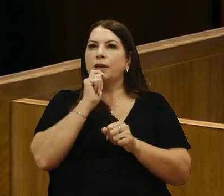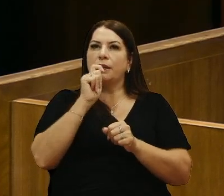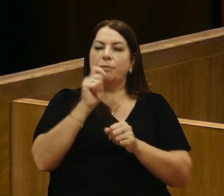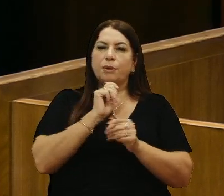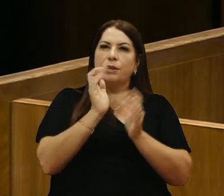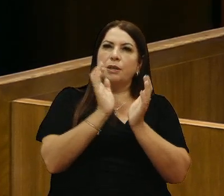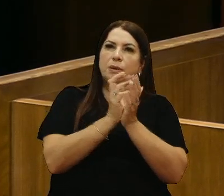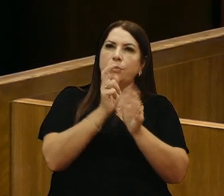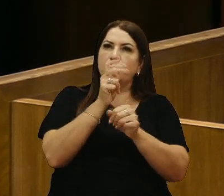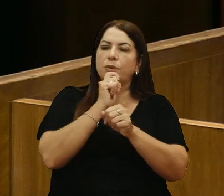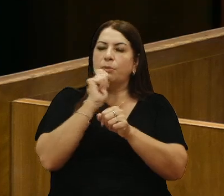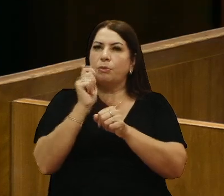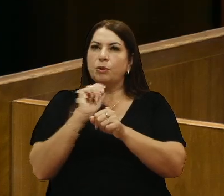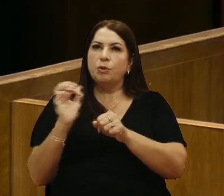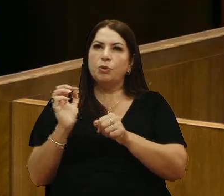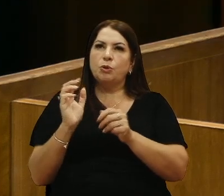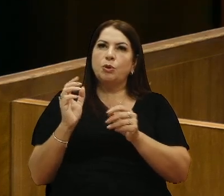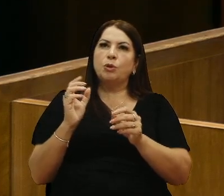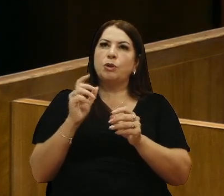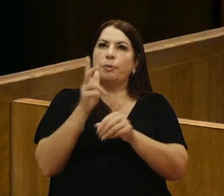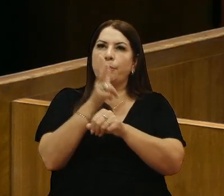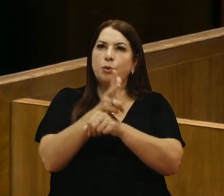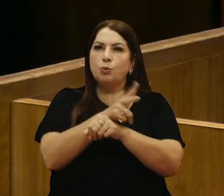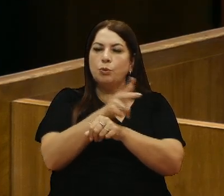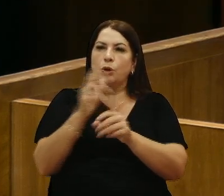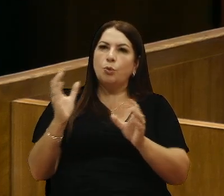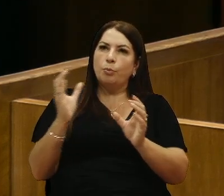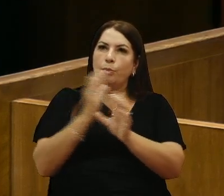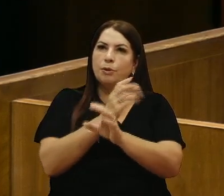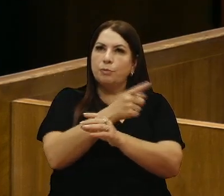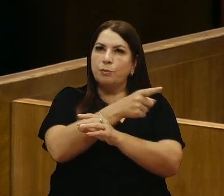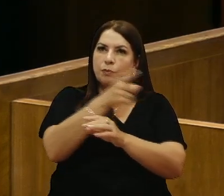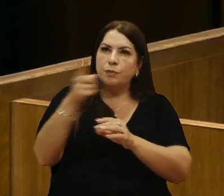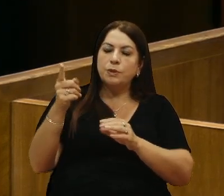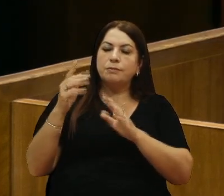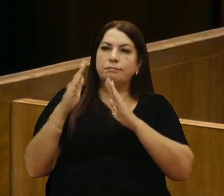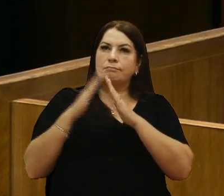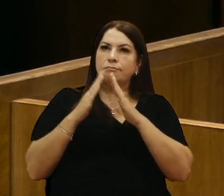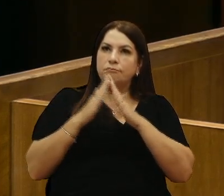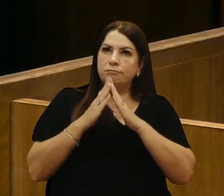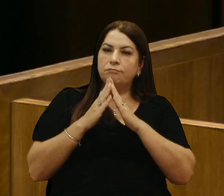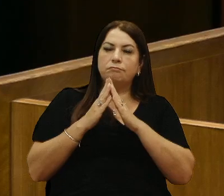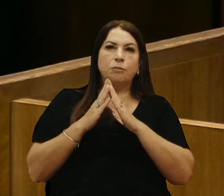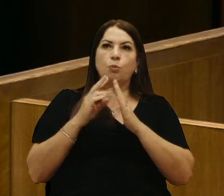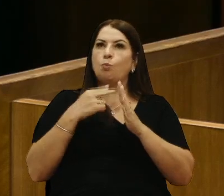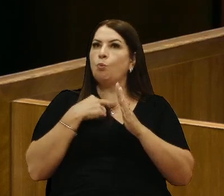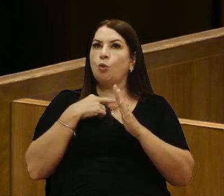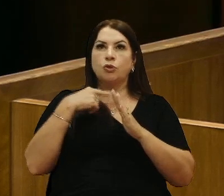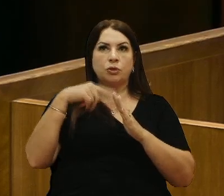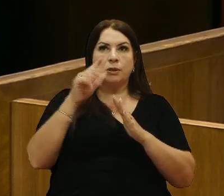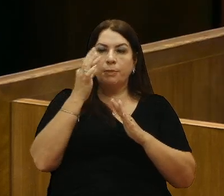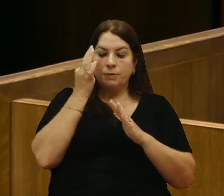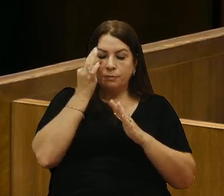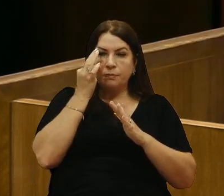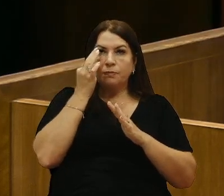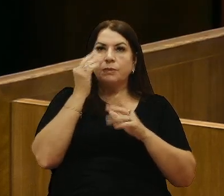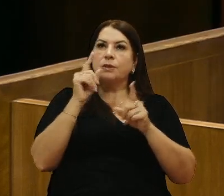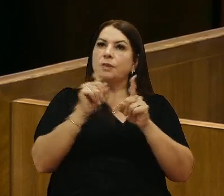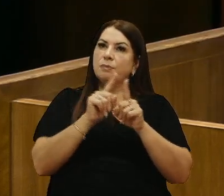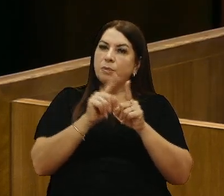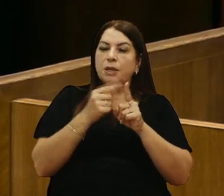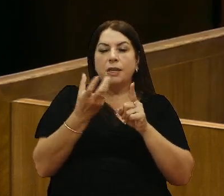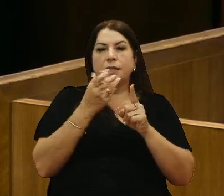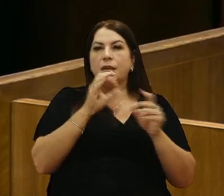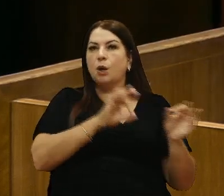de reportagem e cobertura completa, levando para você, de casa, que não pode estar presente. E também para quem